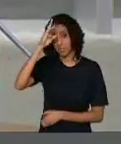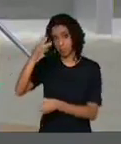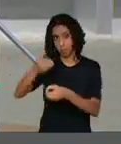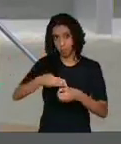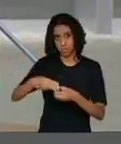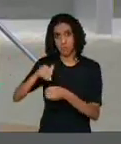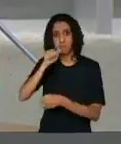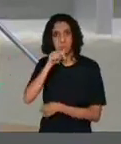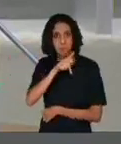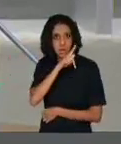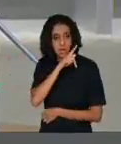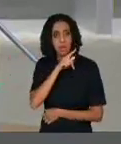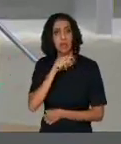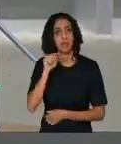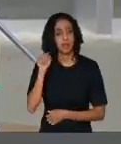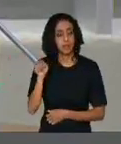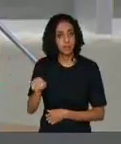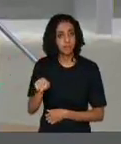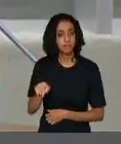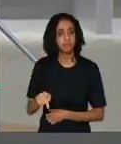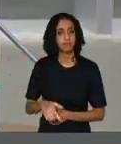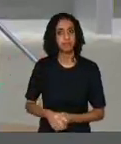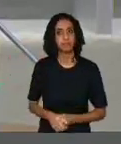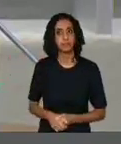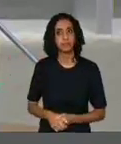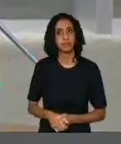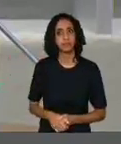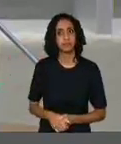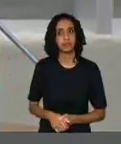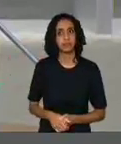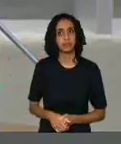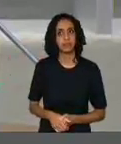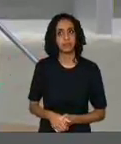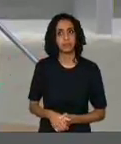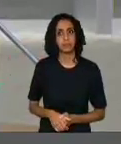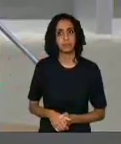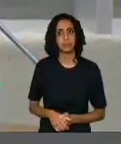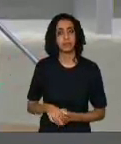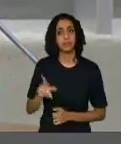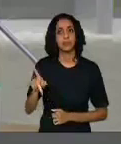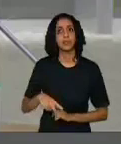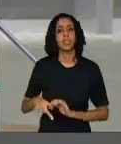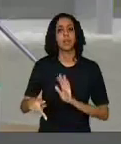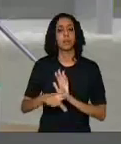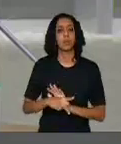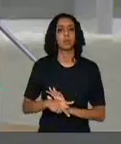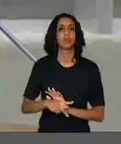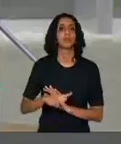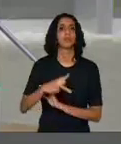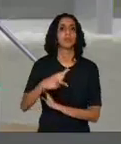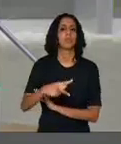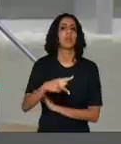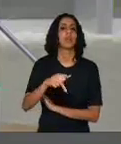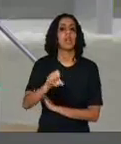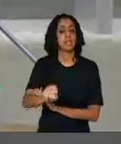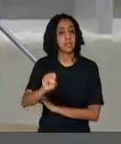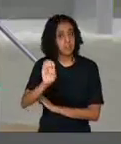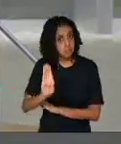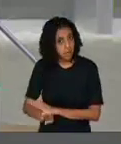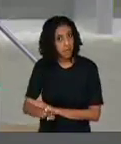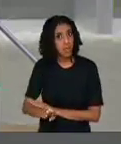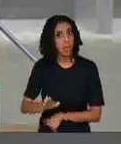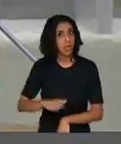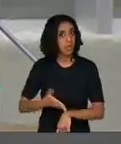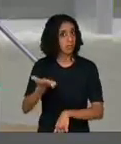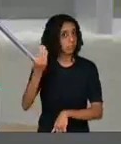estado do Amapá, é a ação do governo do Partido Socialista Brasileiro na gestão Camilo